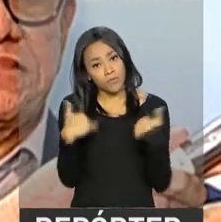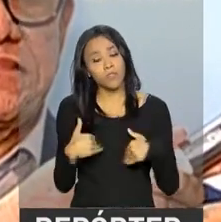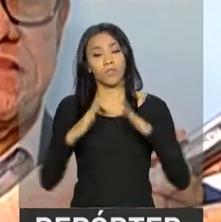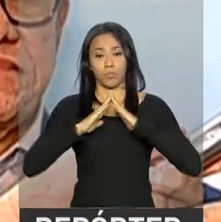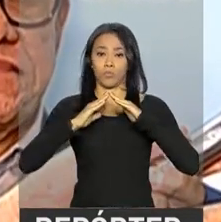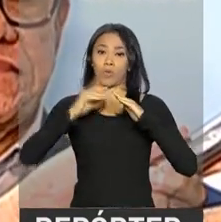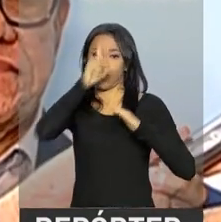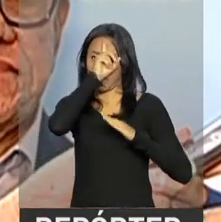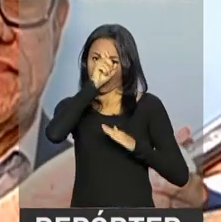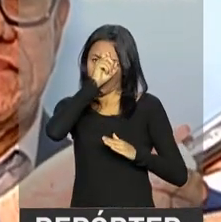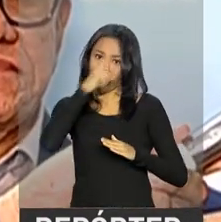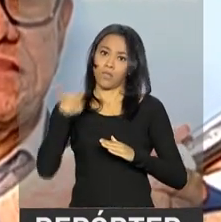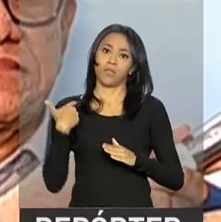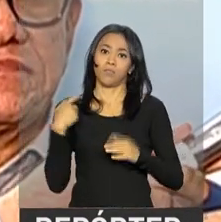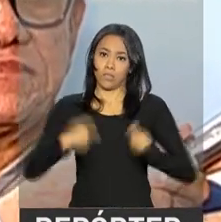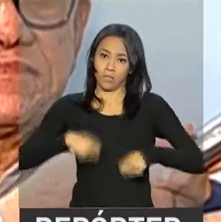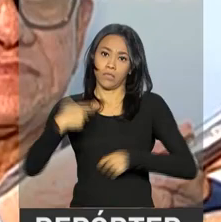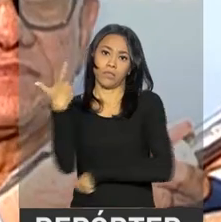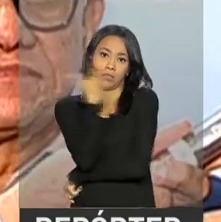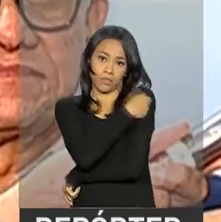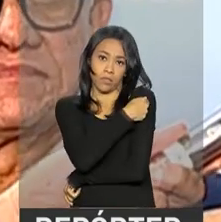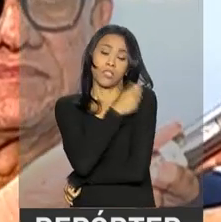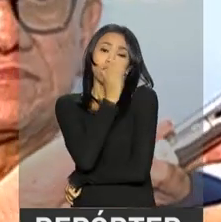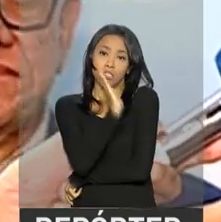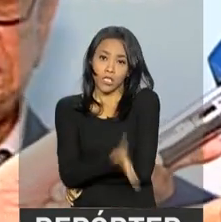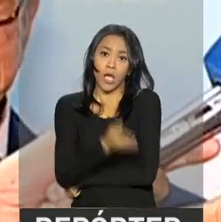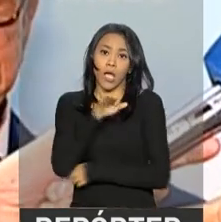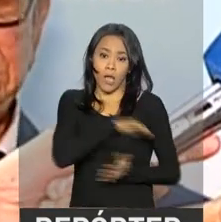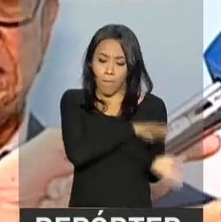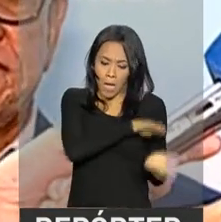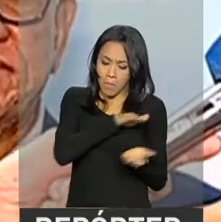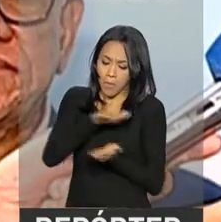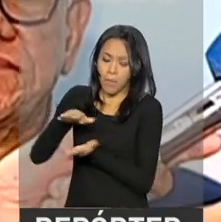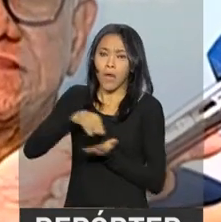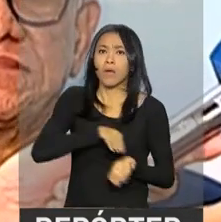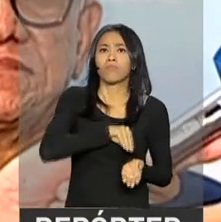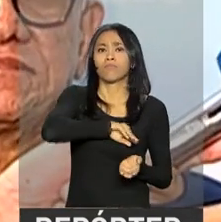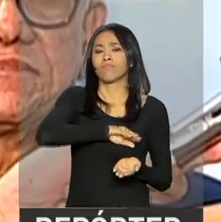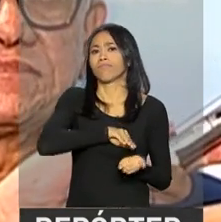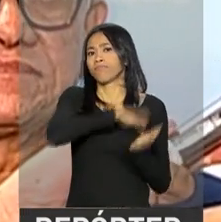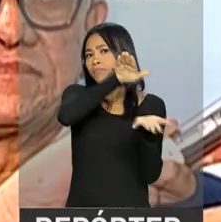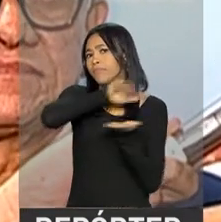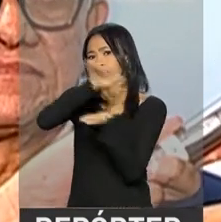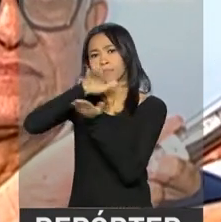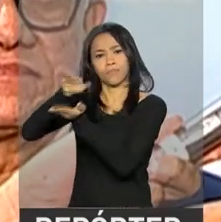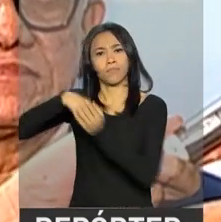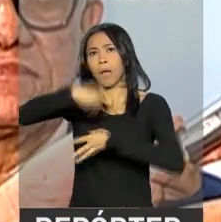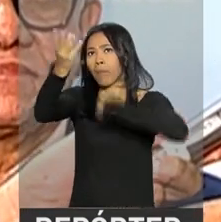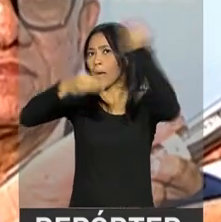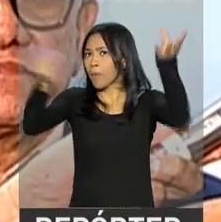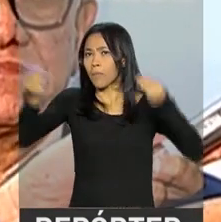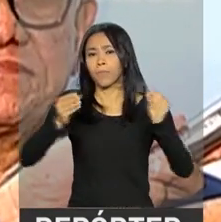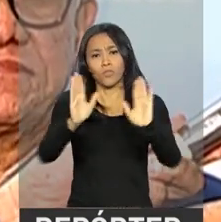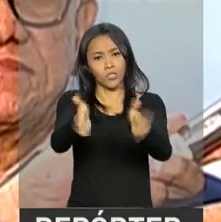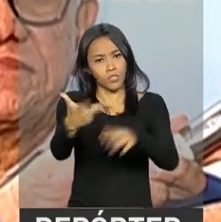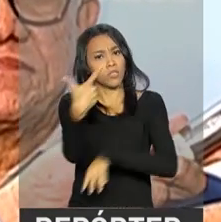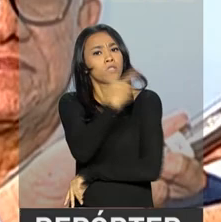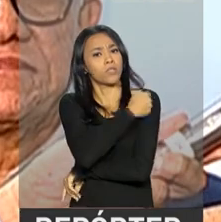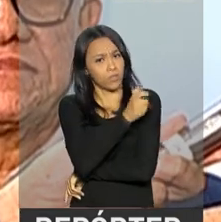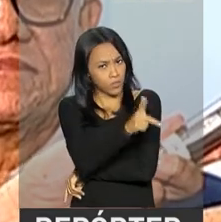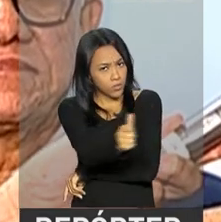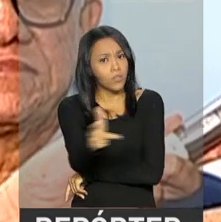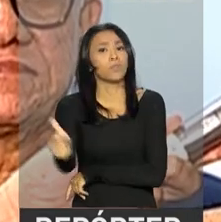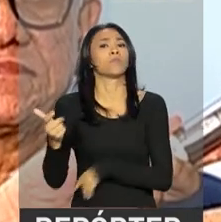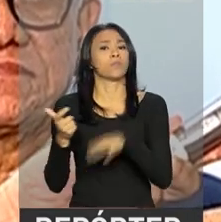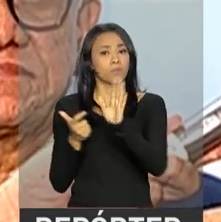campanha está pronta, as vacinas estão entregues, as seringas, os nossos agentes das